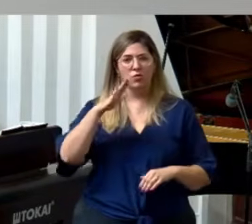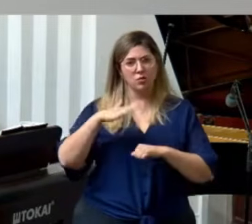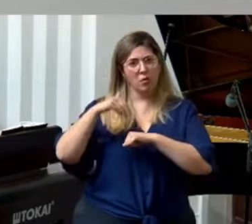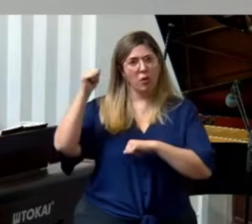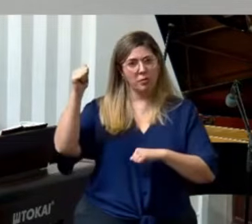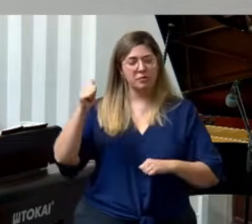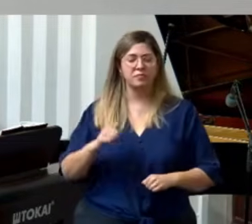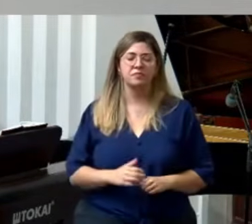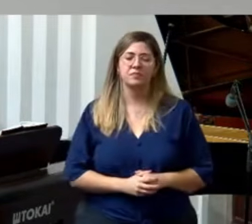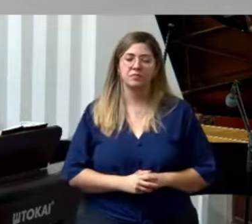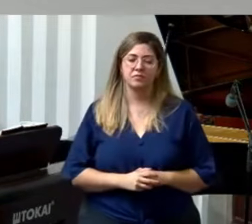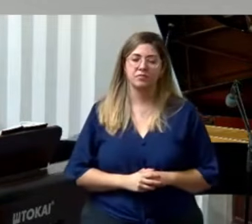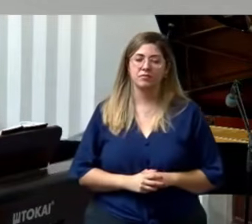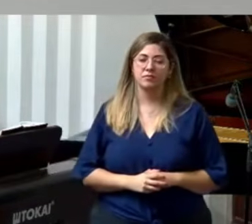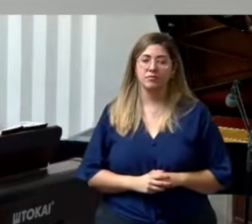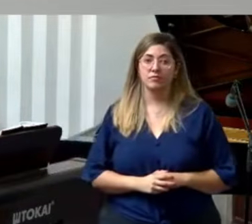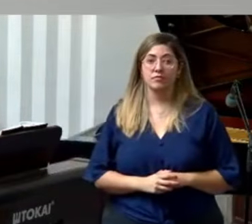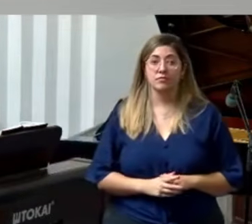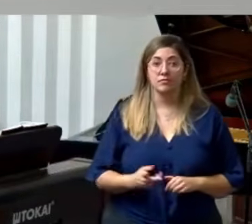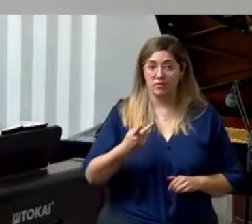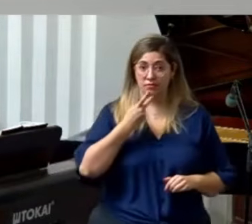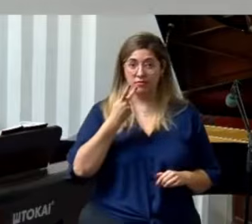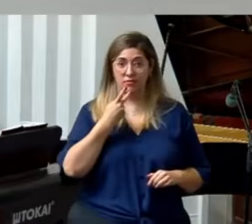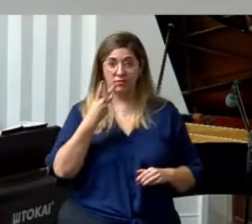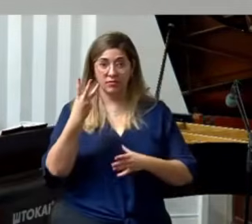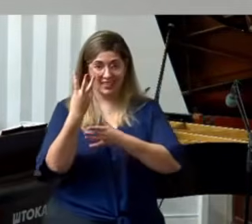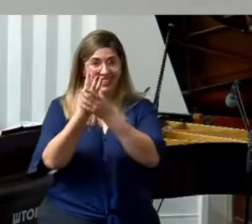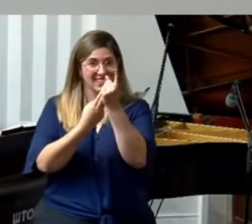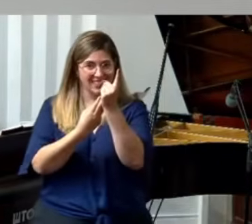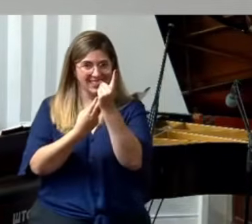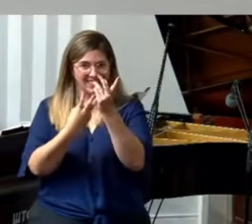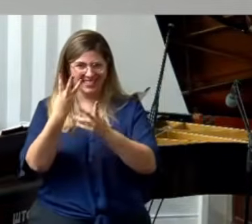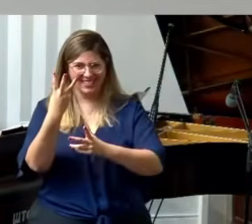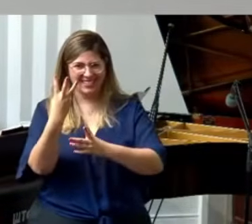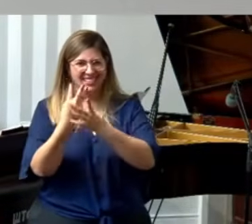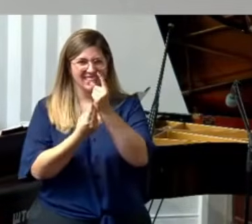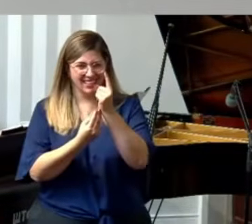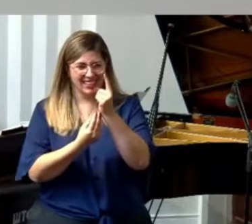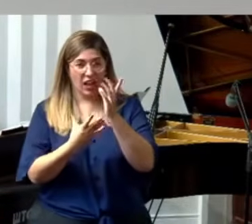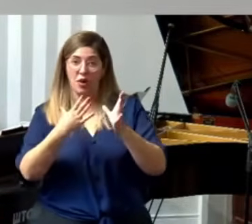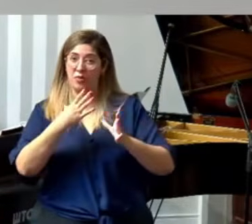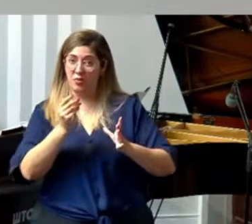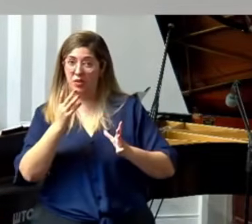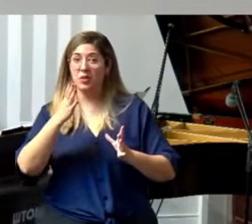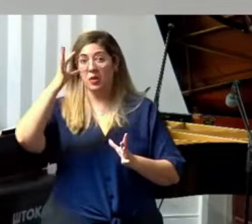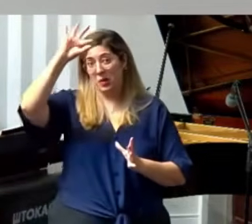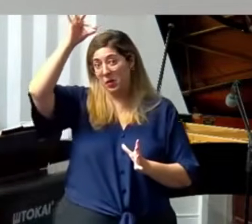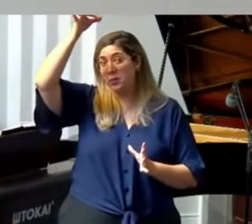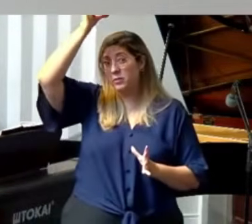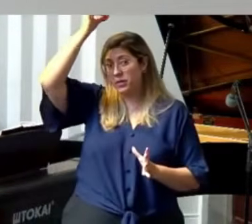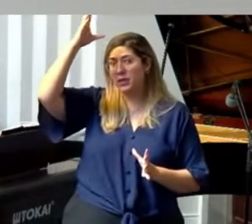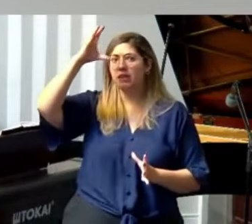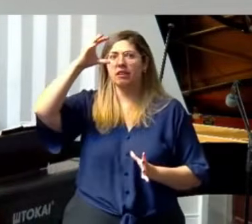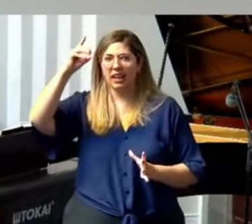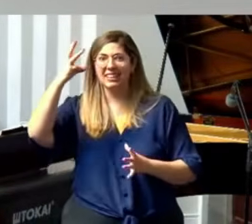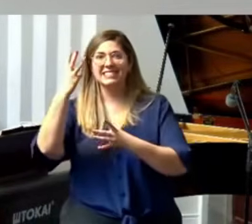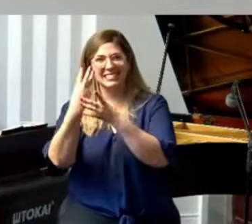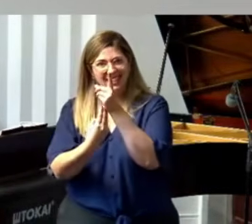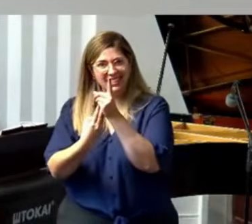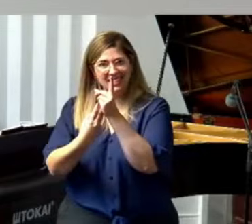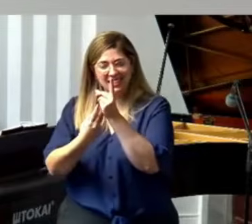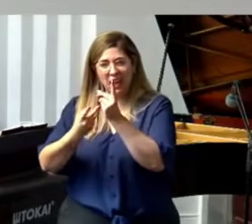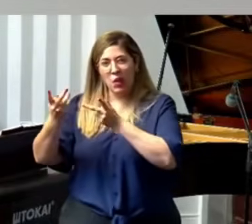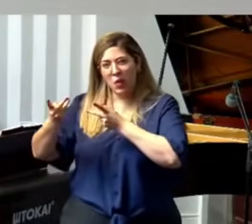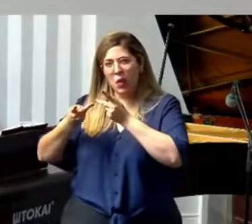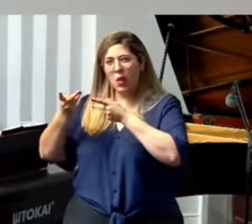se tornou como um de nós. Veja a coletividade dizendo: eis que o homem se tornou como nós. Volte